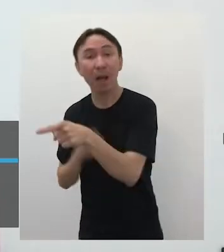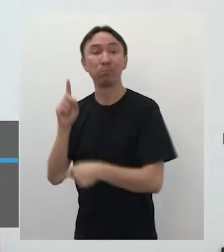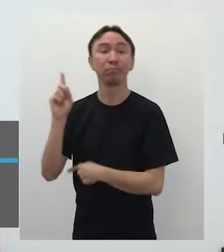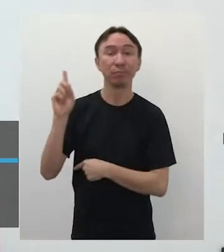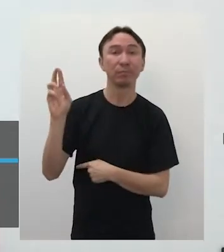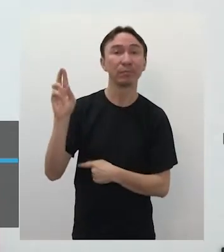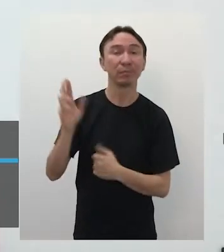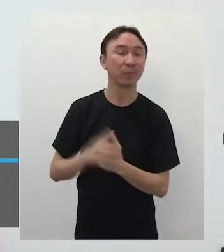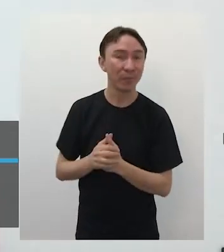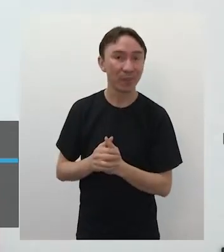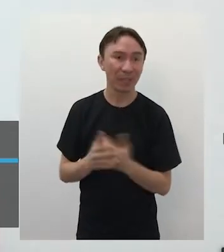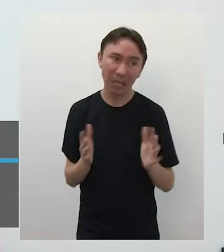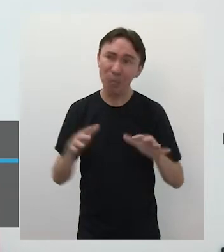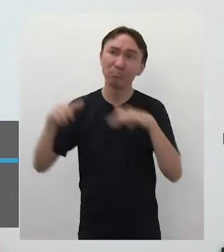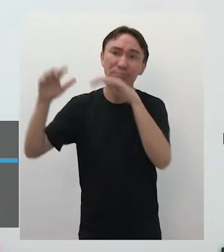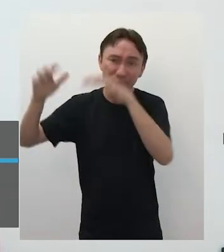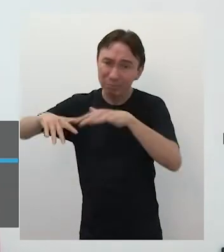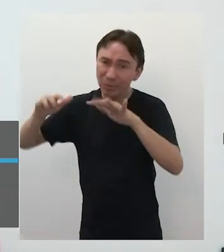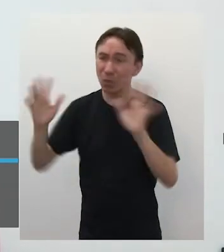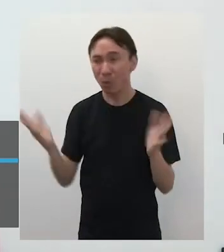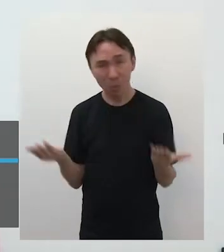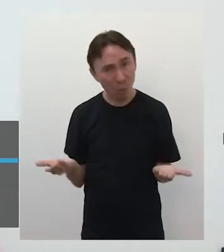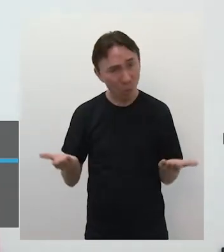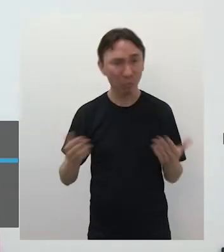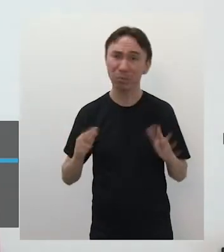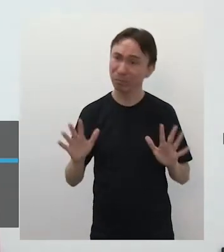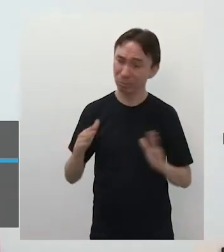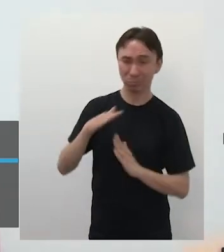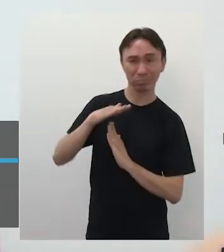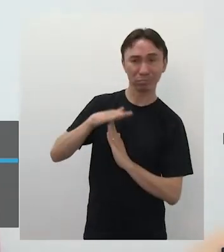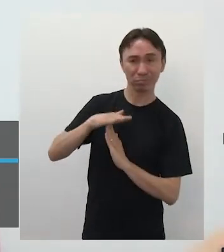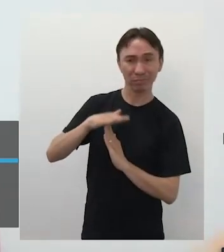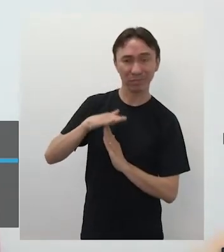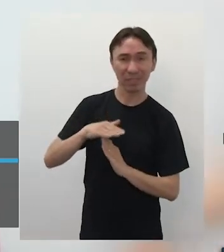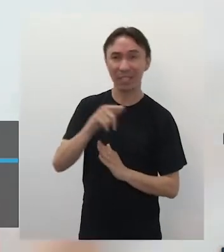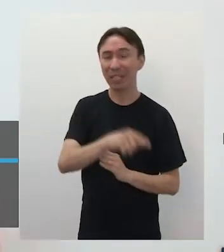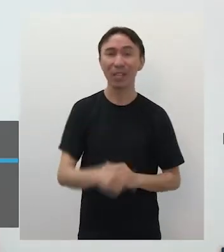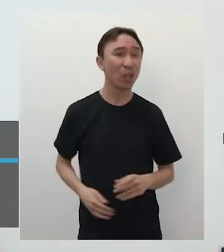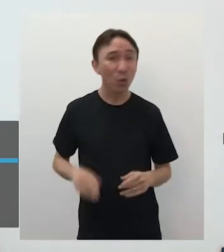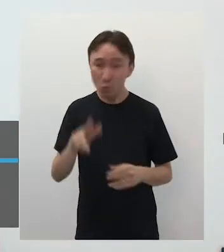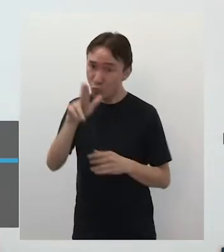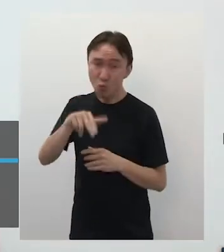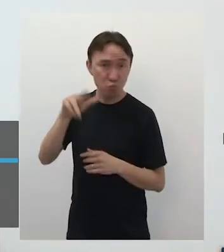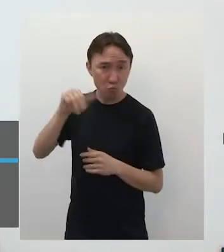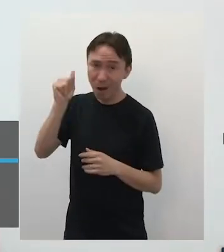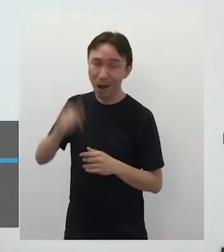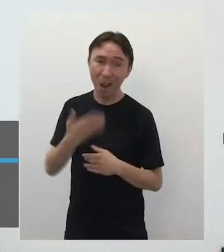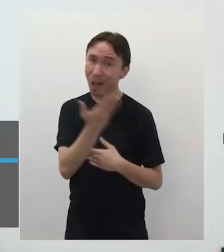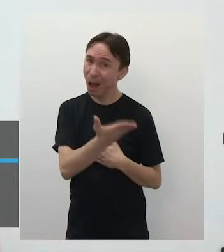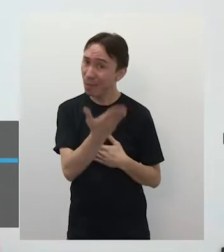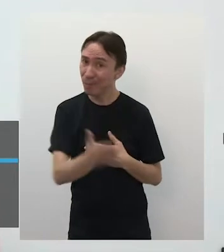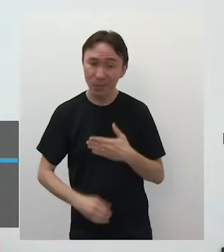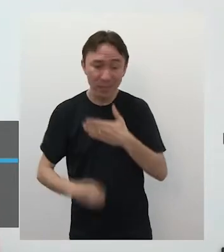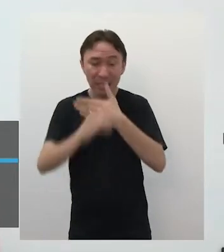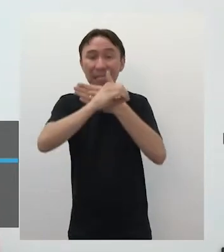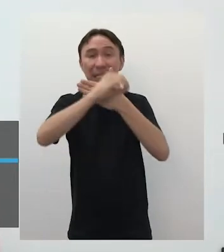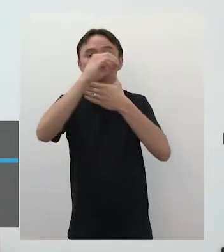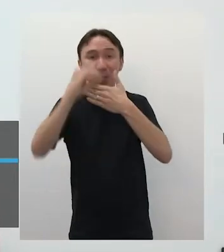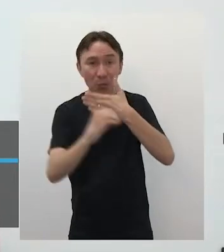WhatsApp, e já a demanda já vai para outro caminho. Aqui mesmo sentada, esperando